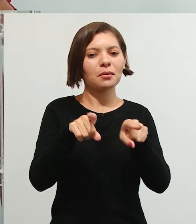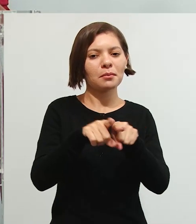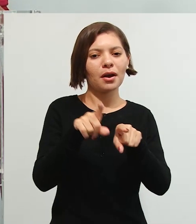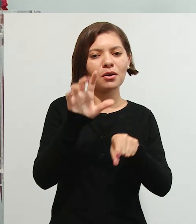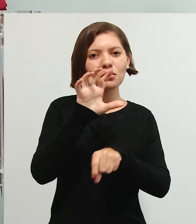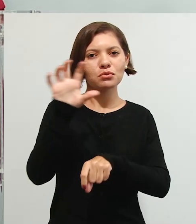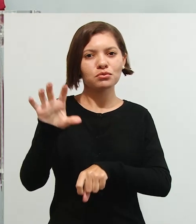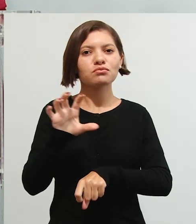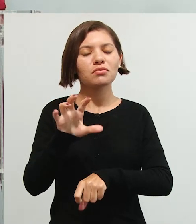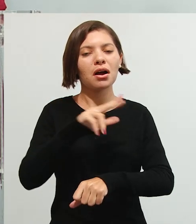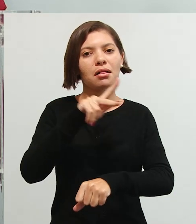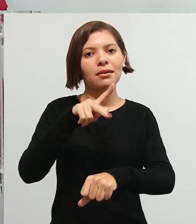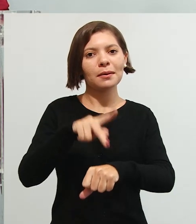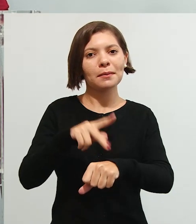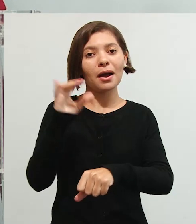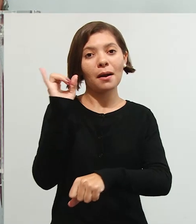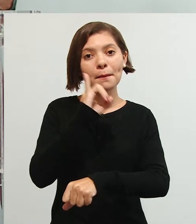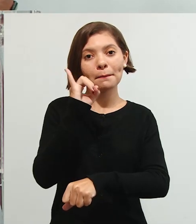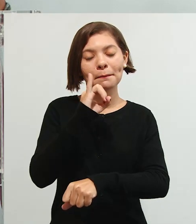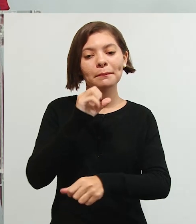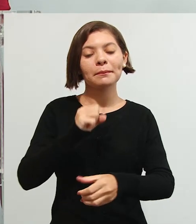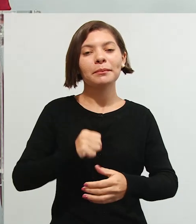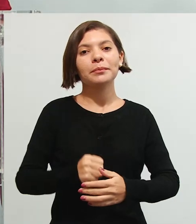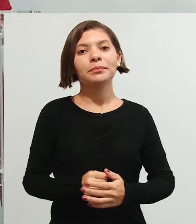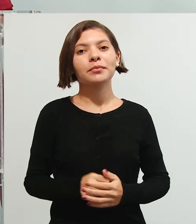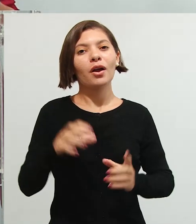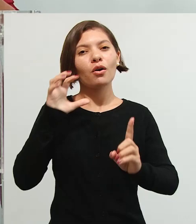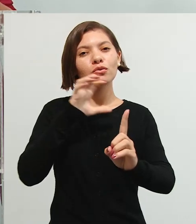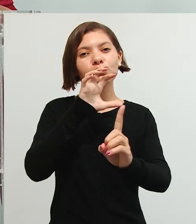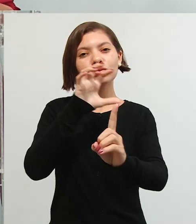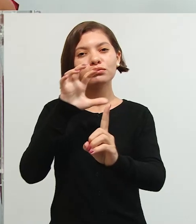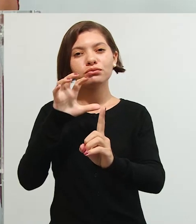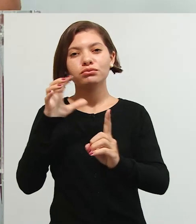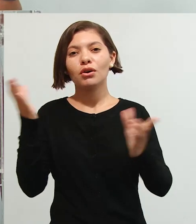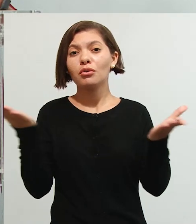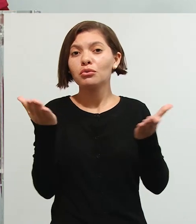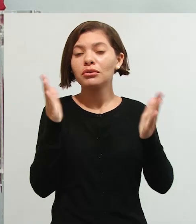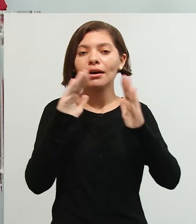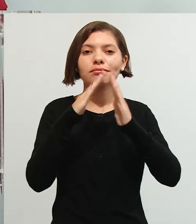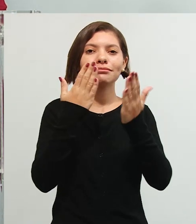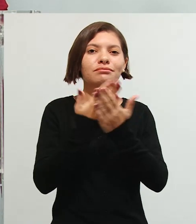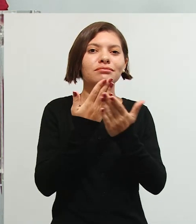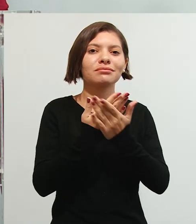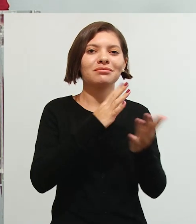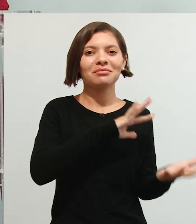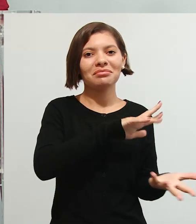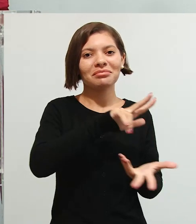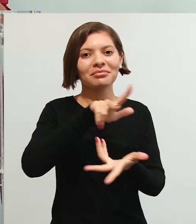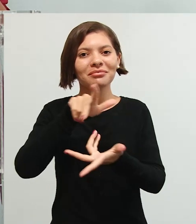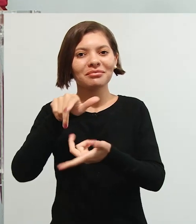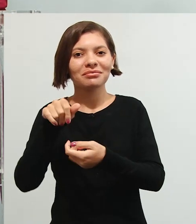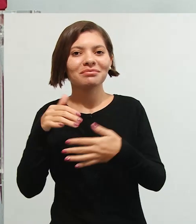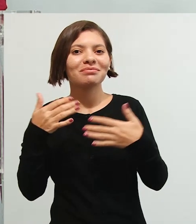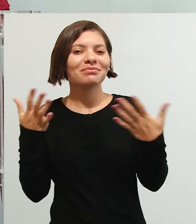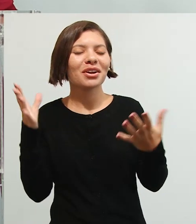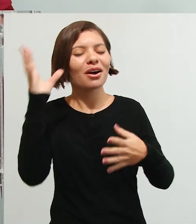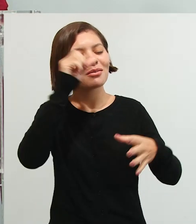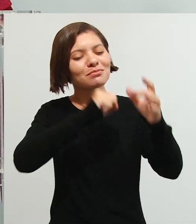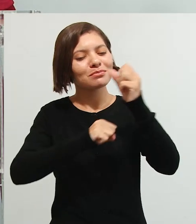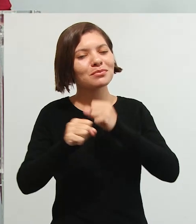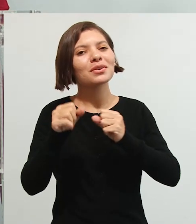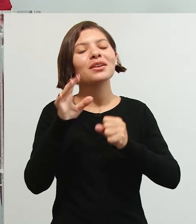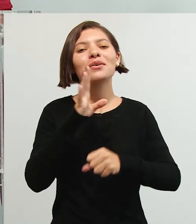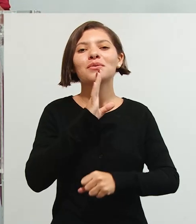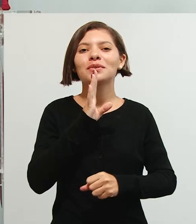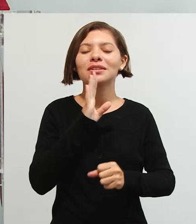e de uma região do seu país, e também que influencia escolas no mundo inteiro. Então, queira